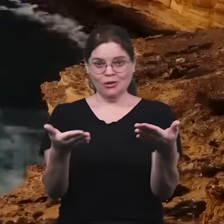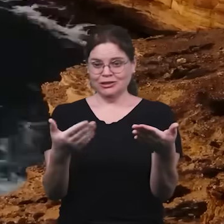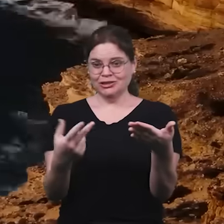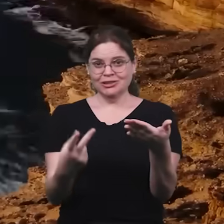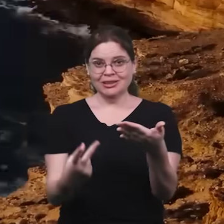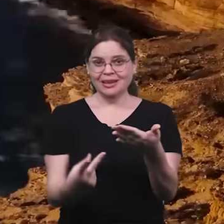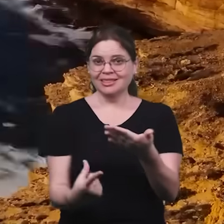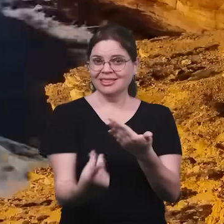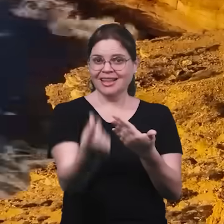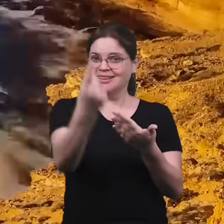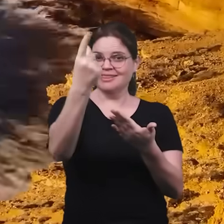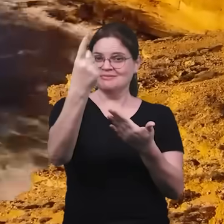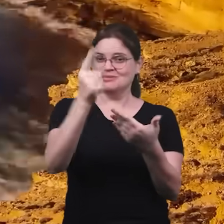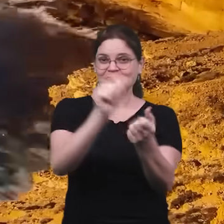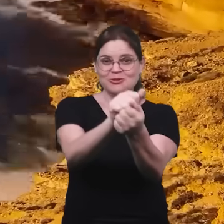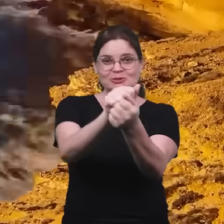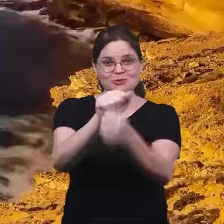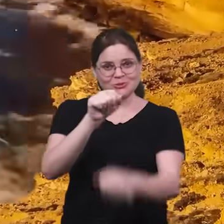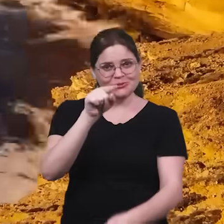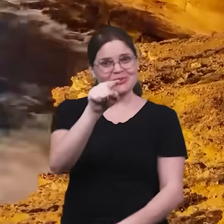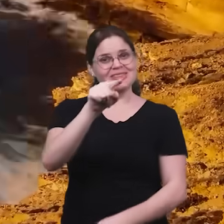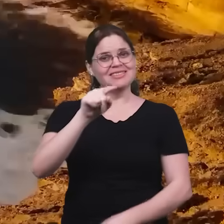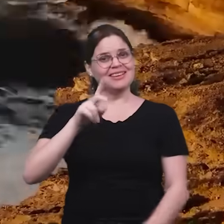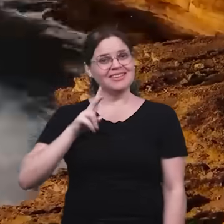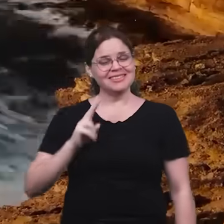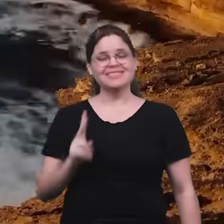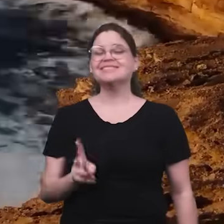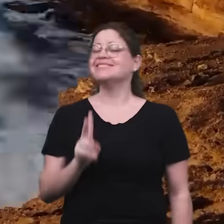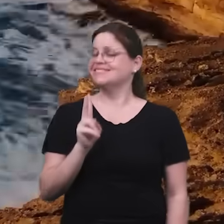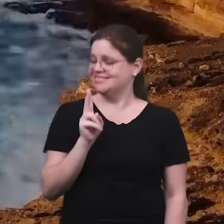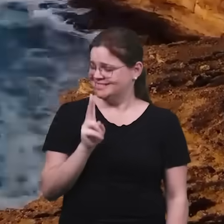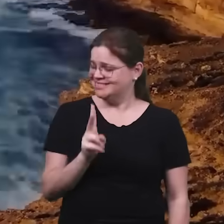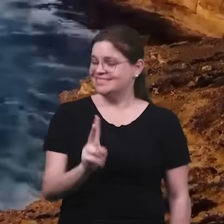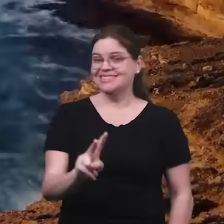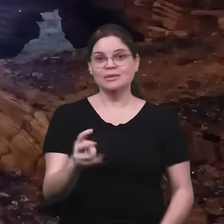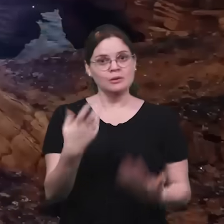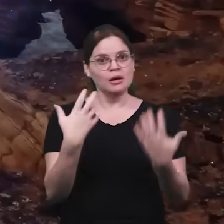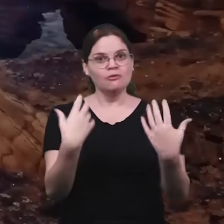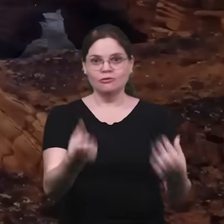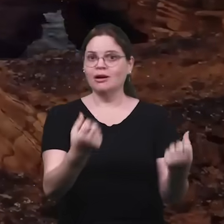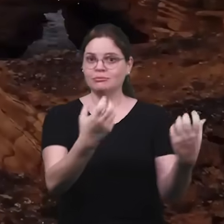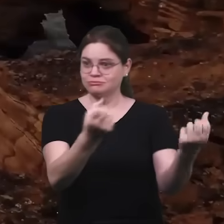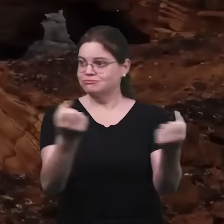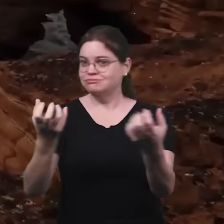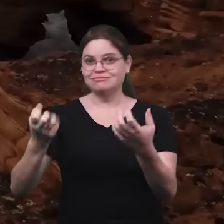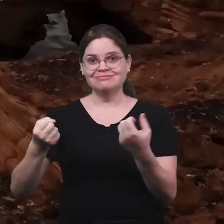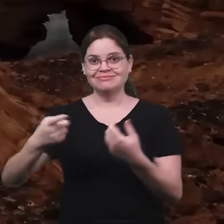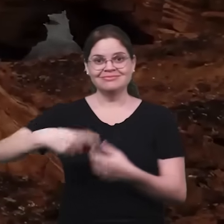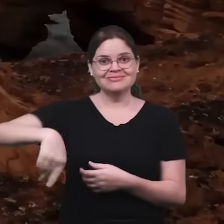cuidou, hoje sempre contigo estará.